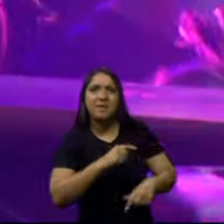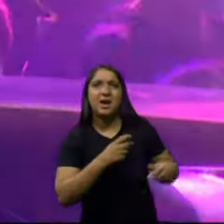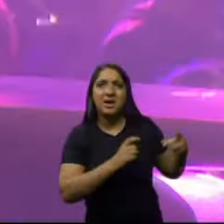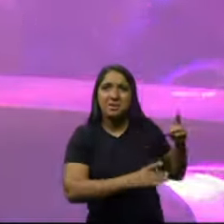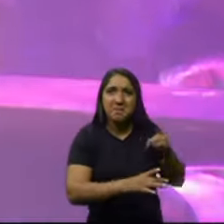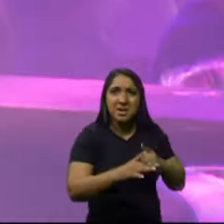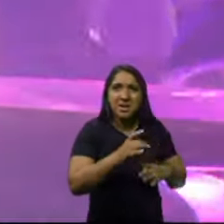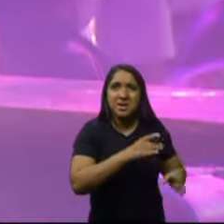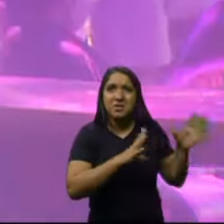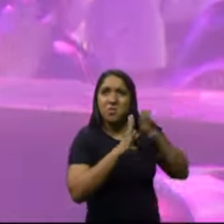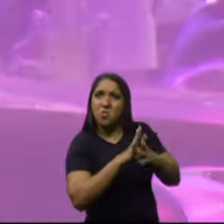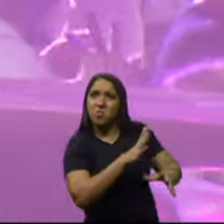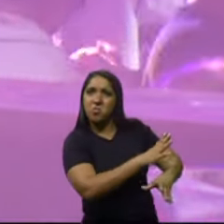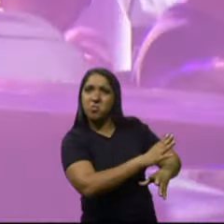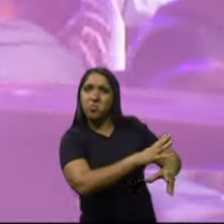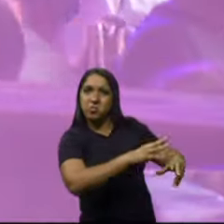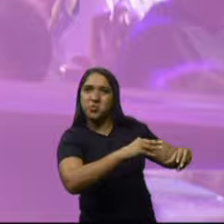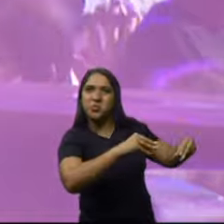varão